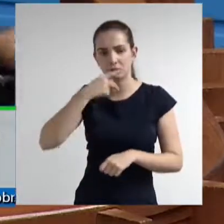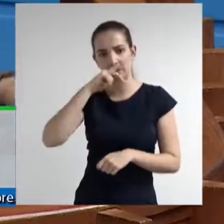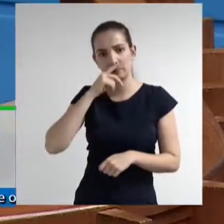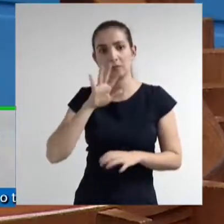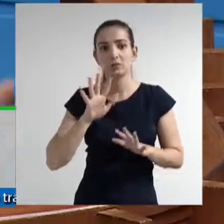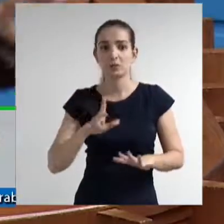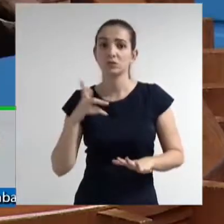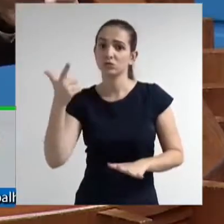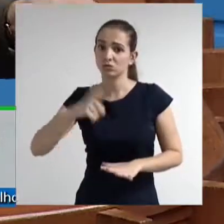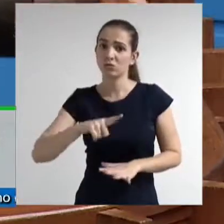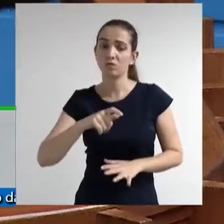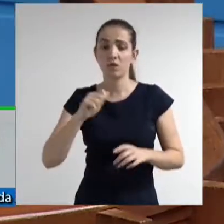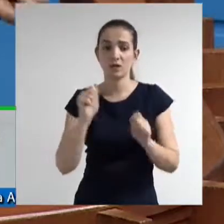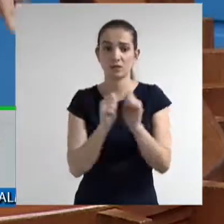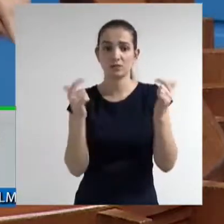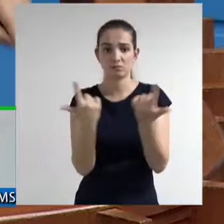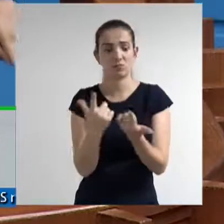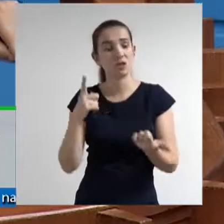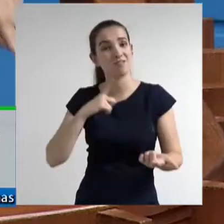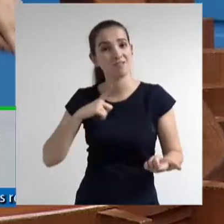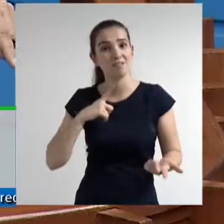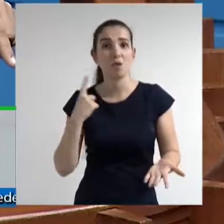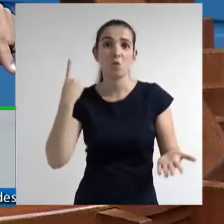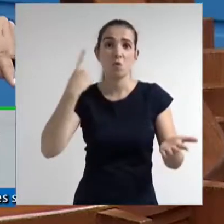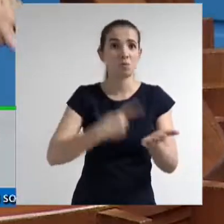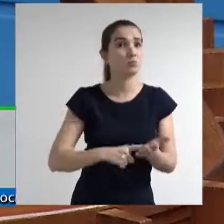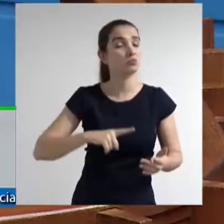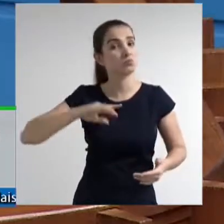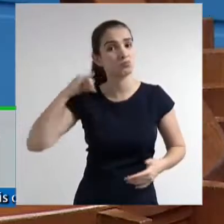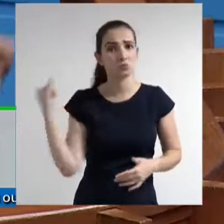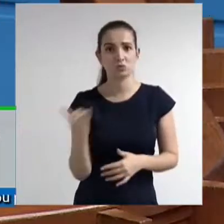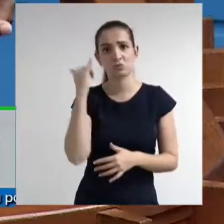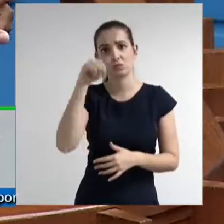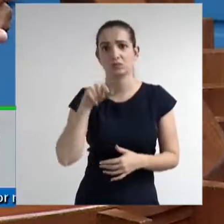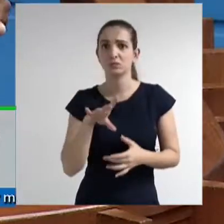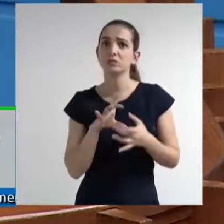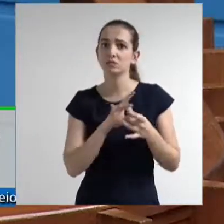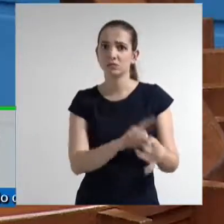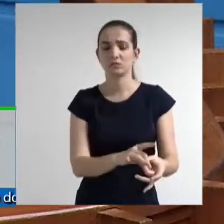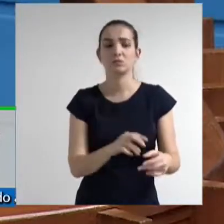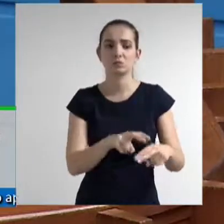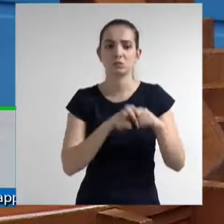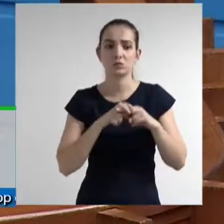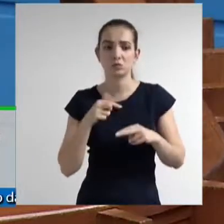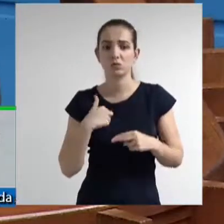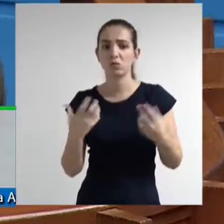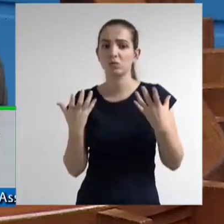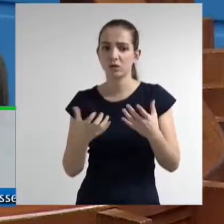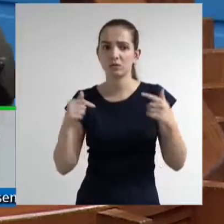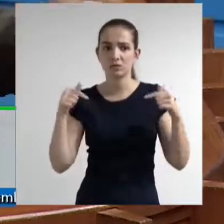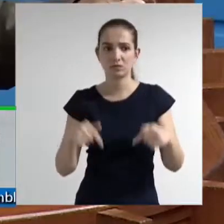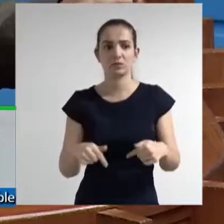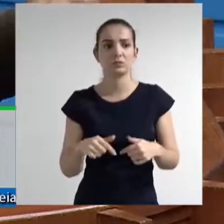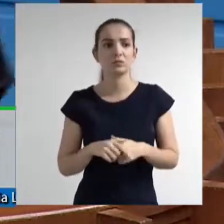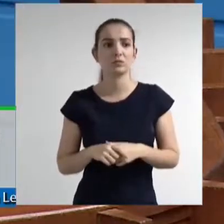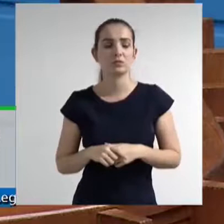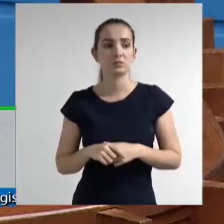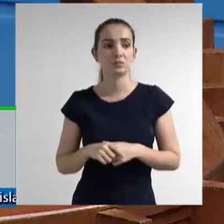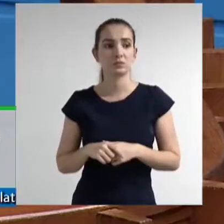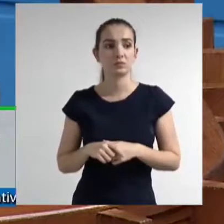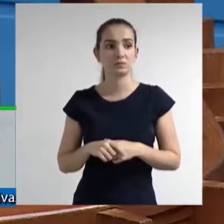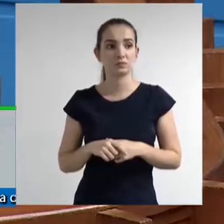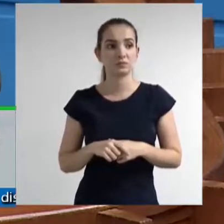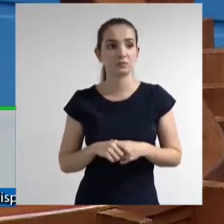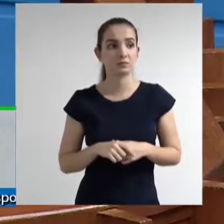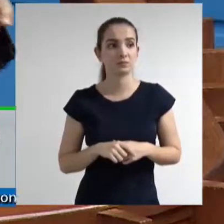Mais uma vez, a Assembleia tem um papel preponderante nessa questão. E quero aqui ressaltar uma questão, já vou